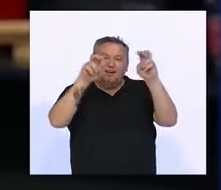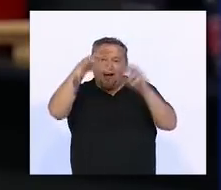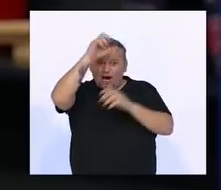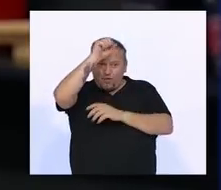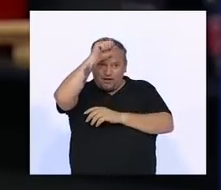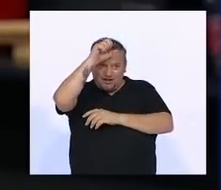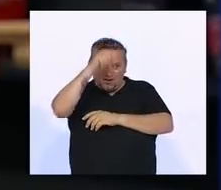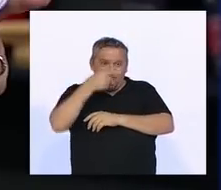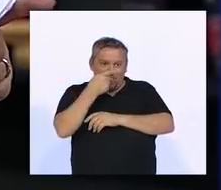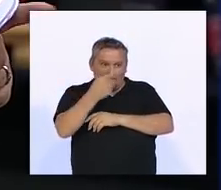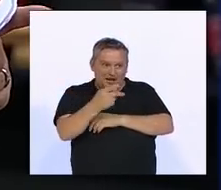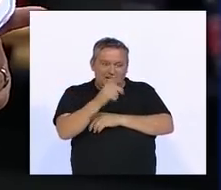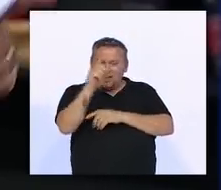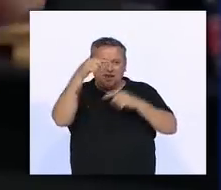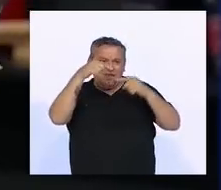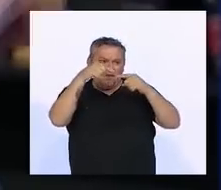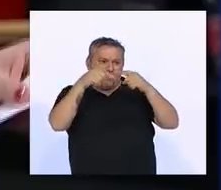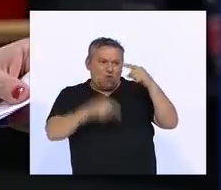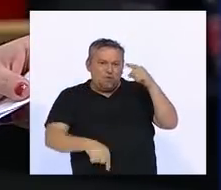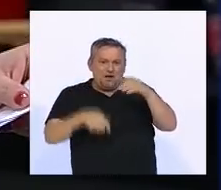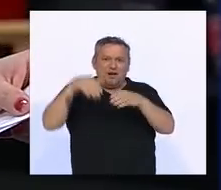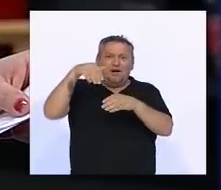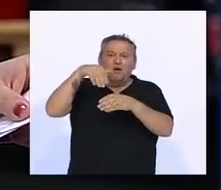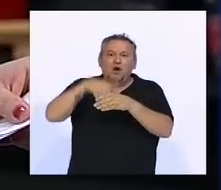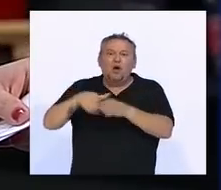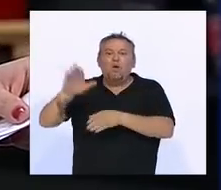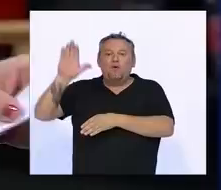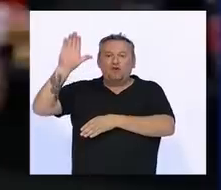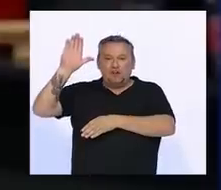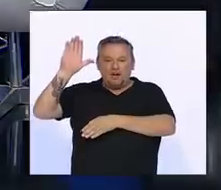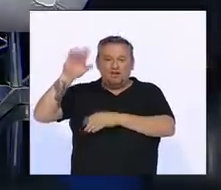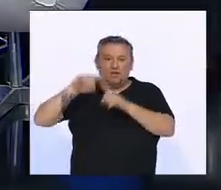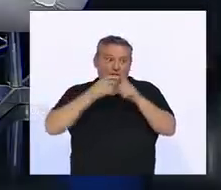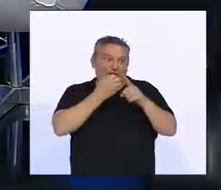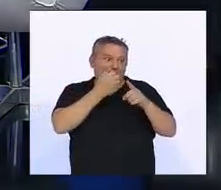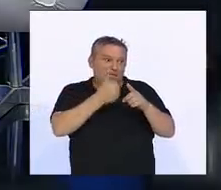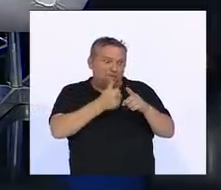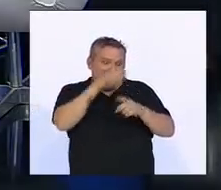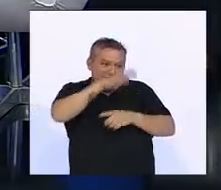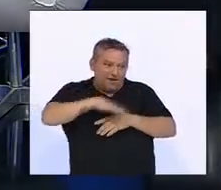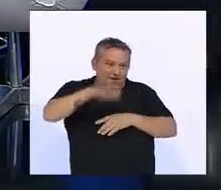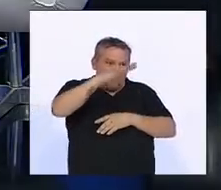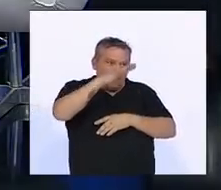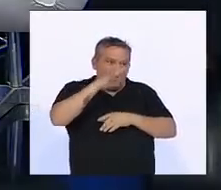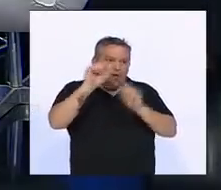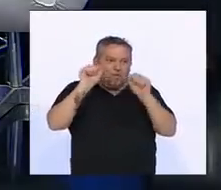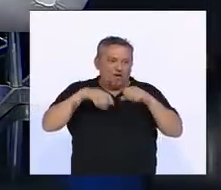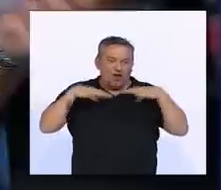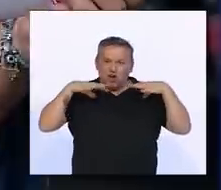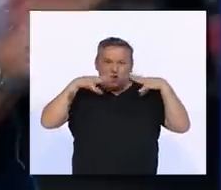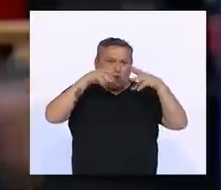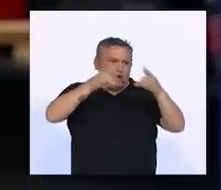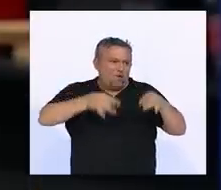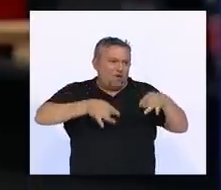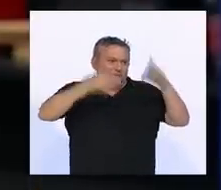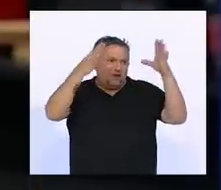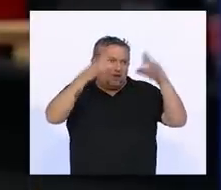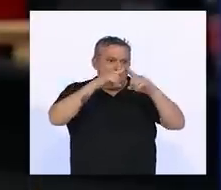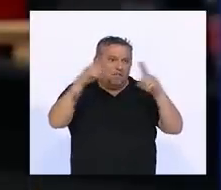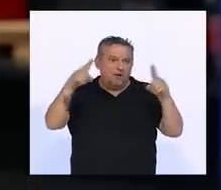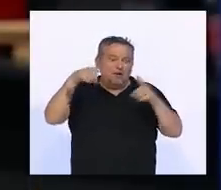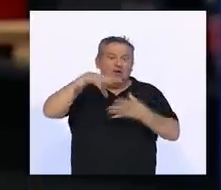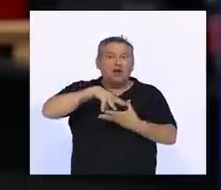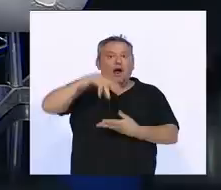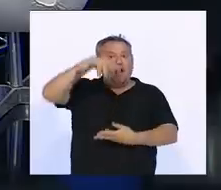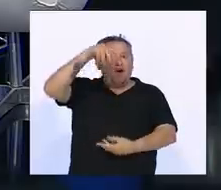politicamente incorreto para um candidato ficar bem com o mercado, dizer que tudo pode ser vendido, menos a alma nossa,